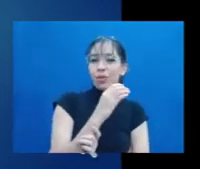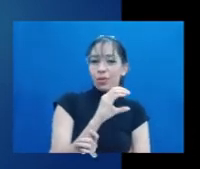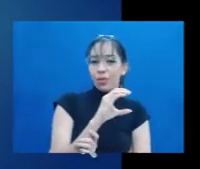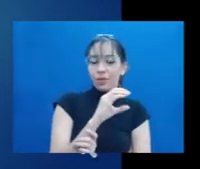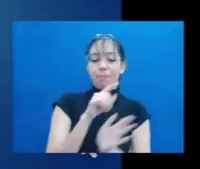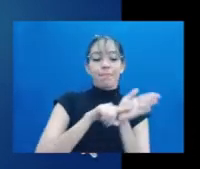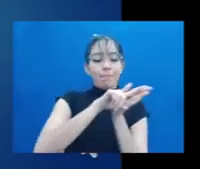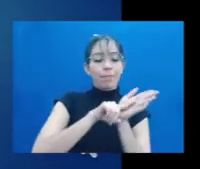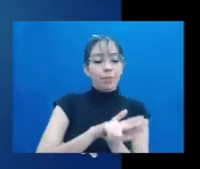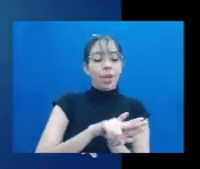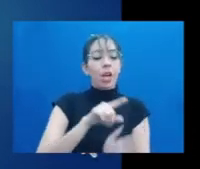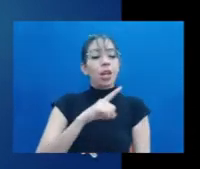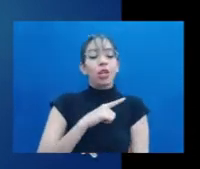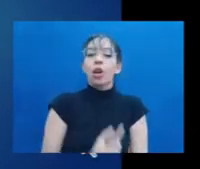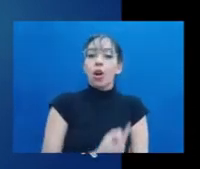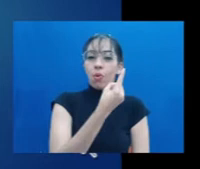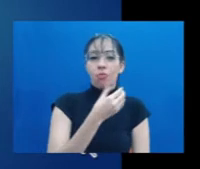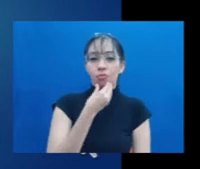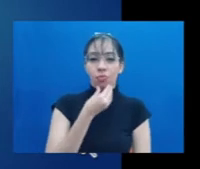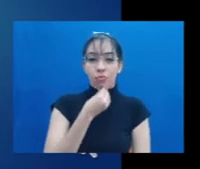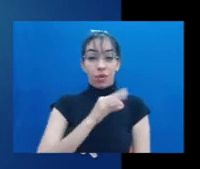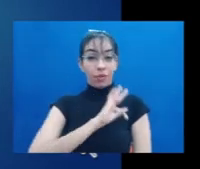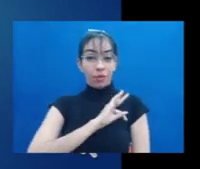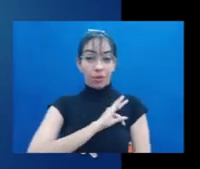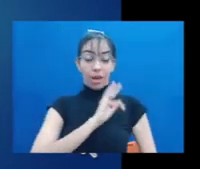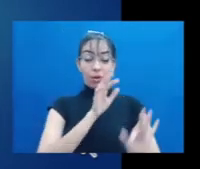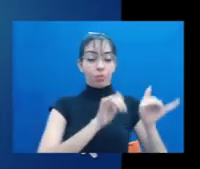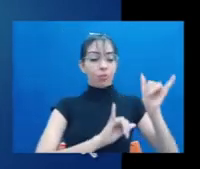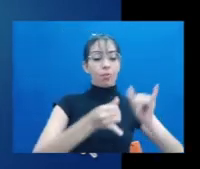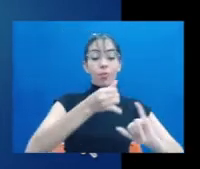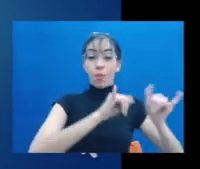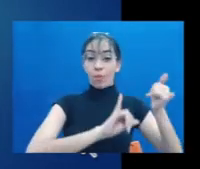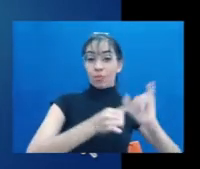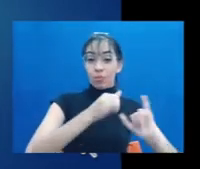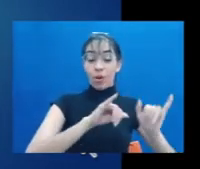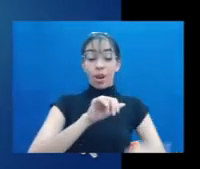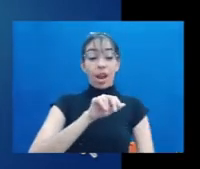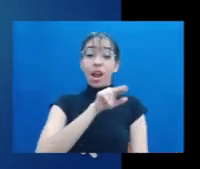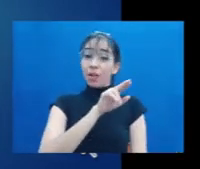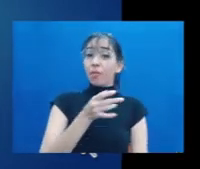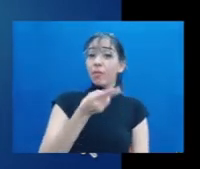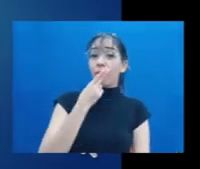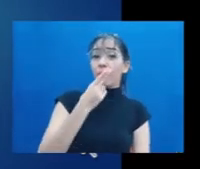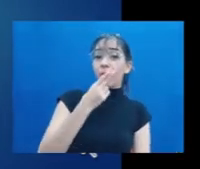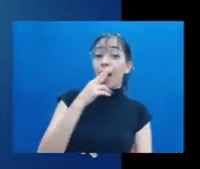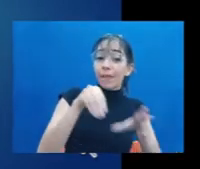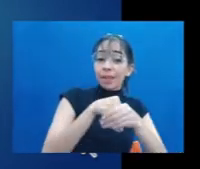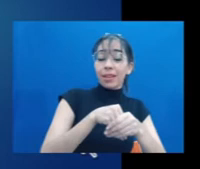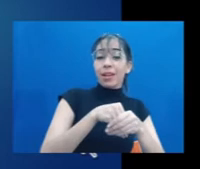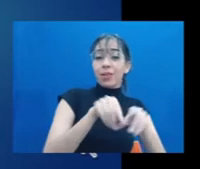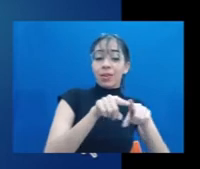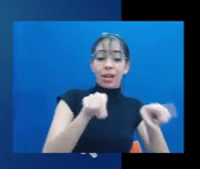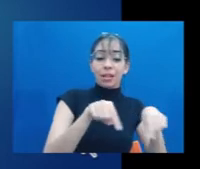muito tempo, né? Não vou entrar aqui em detalhes, o técnico do laboratório que eu fazia lá a minha iniciação científica, não só